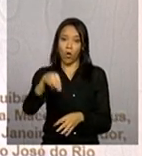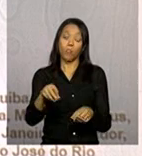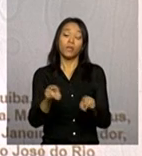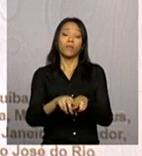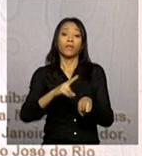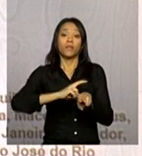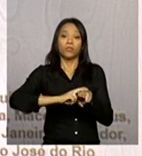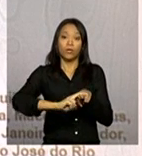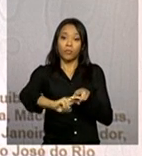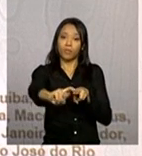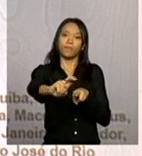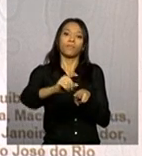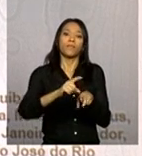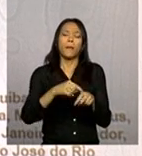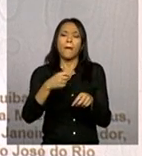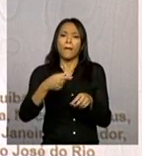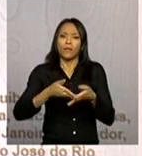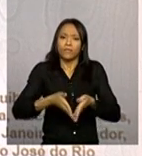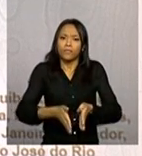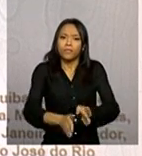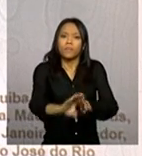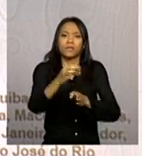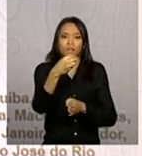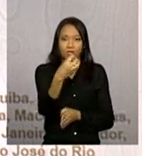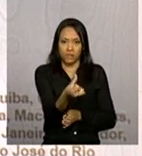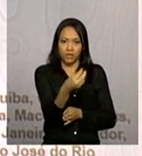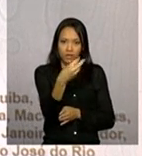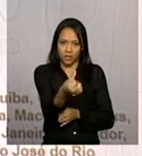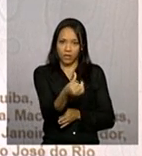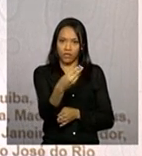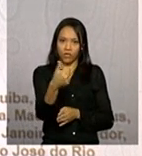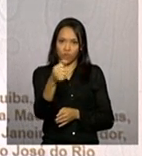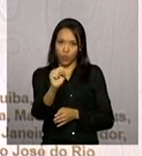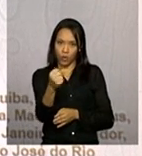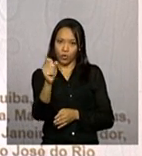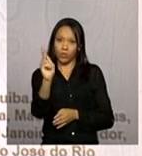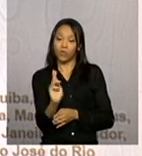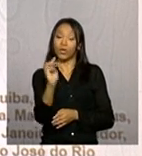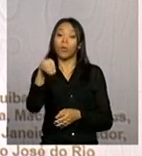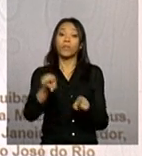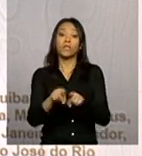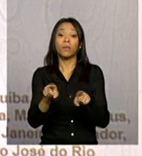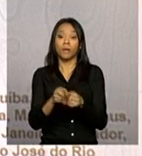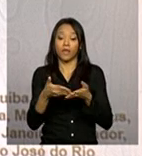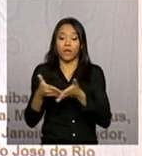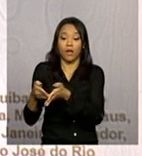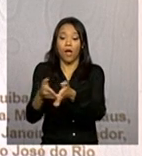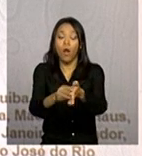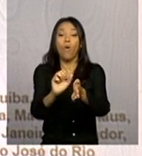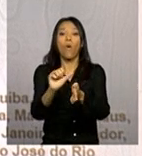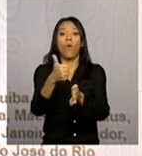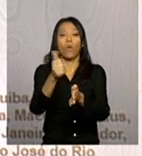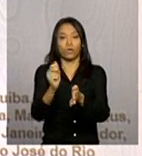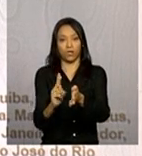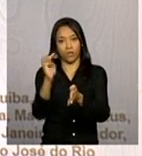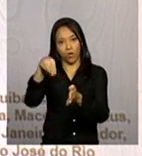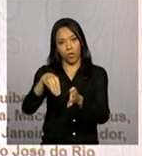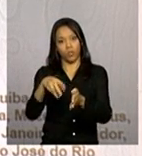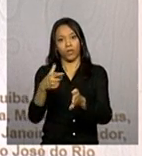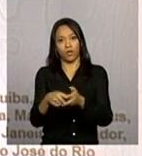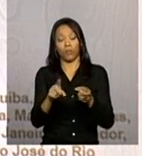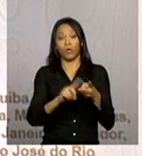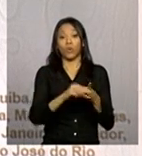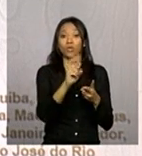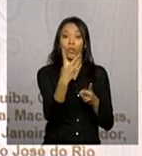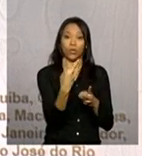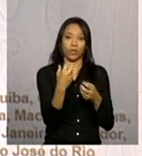180 quilômetros, sobre pneu 628 quilômetros e fluvial 11 quilômetros. Então, são 3 metrôs, 2